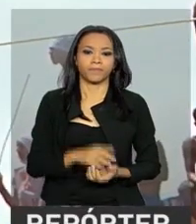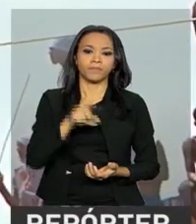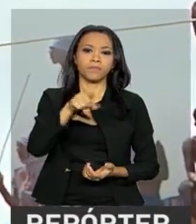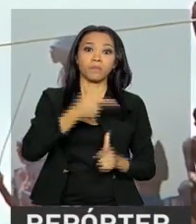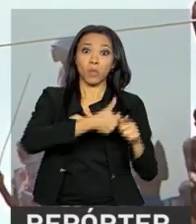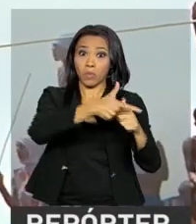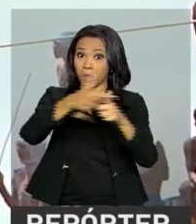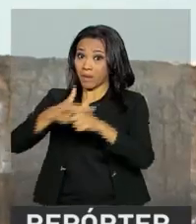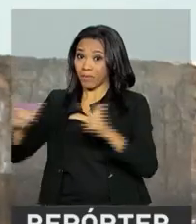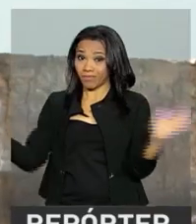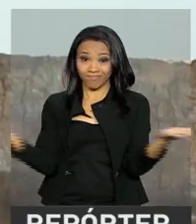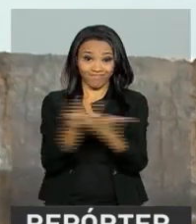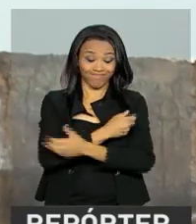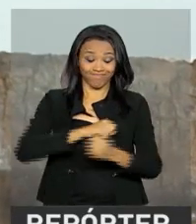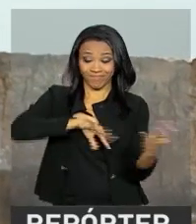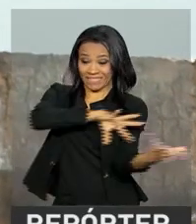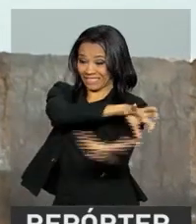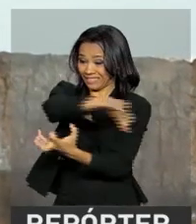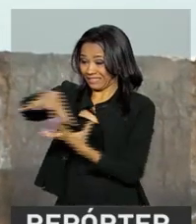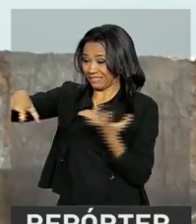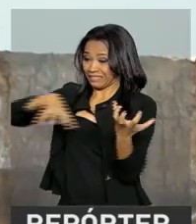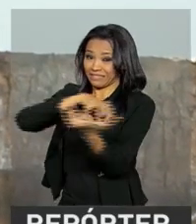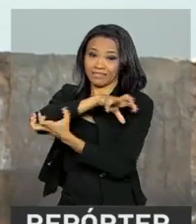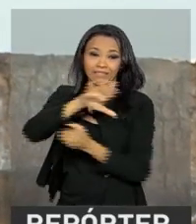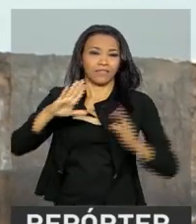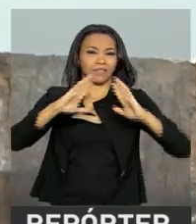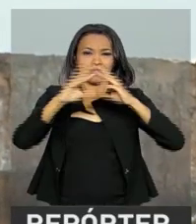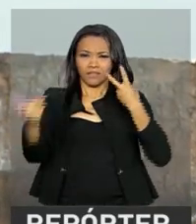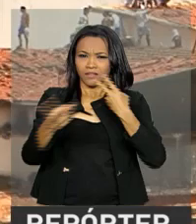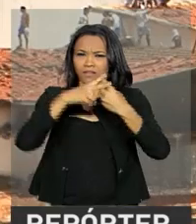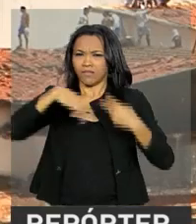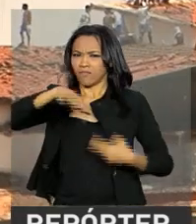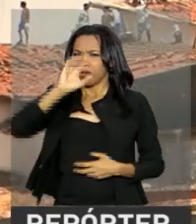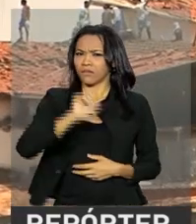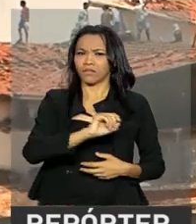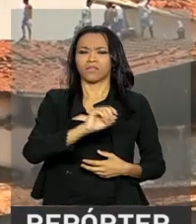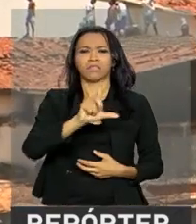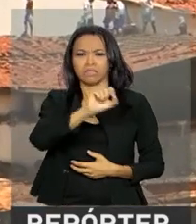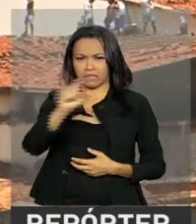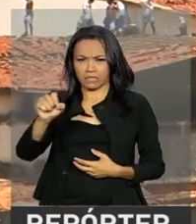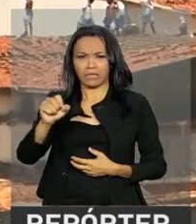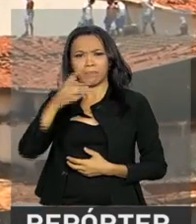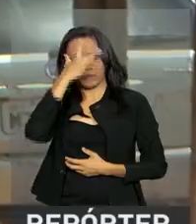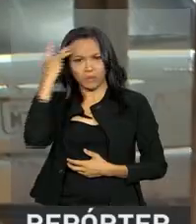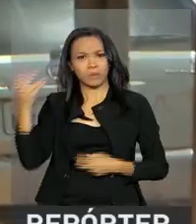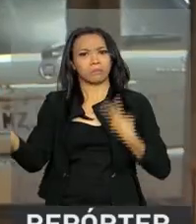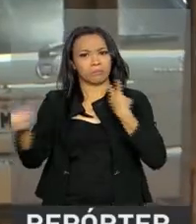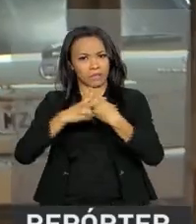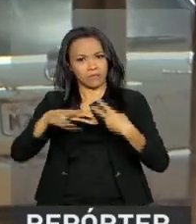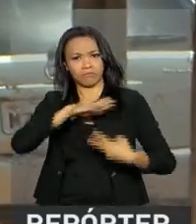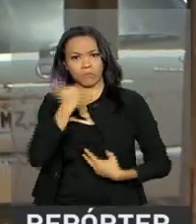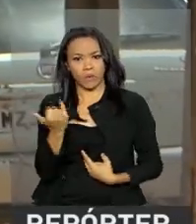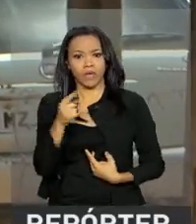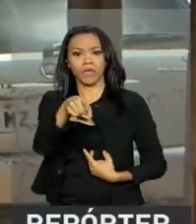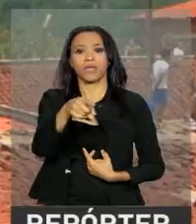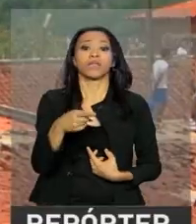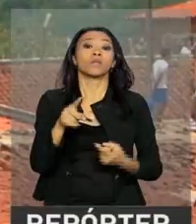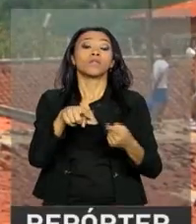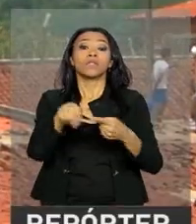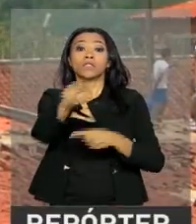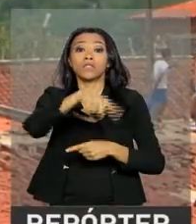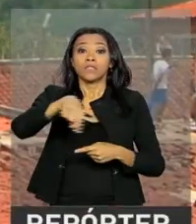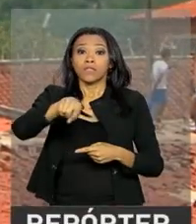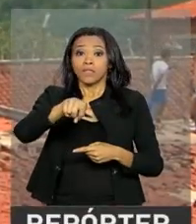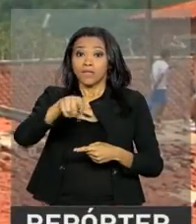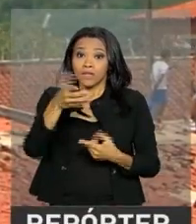crise no sistema prisional já levou à morte de mais de 100 presos no começo deste ano em rebeliões nos estados do Amazonas, Roraima e Rio Grande